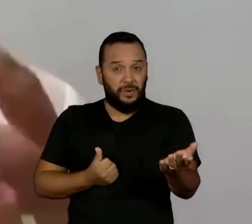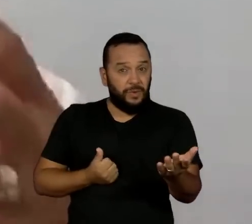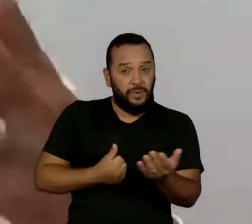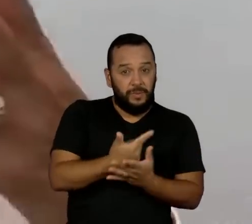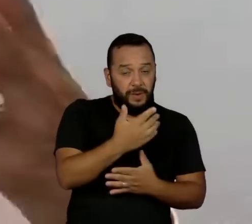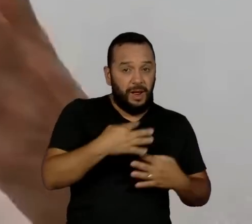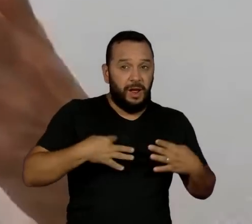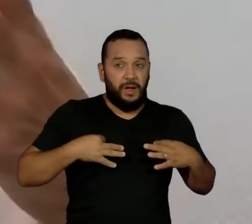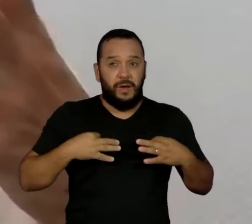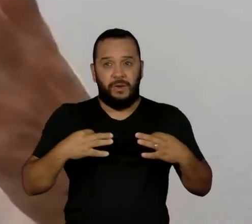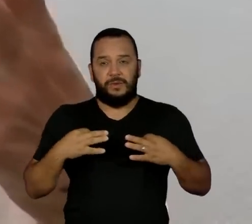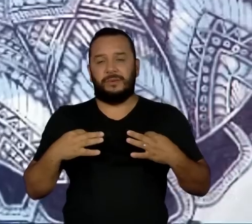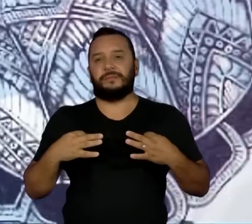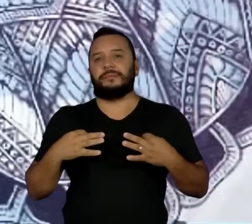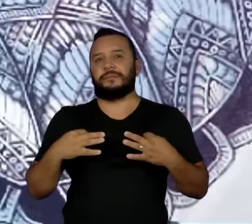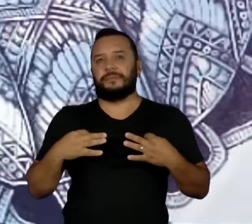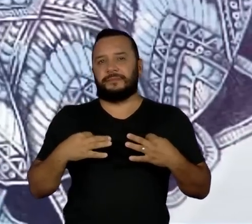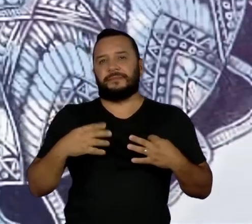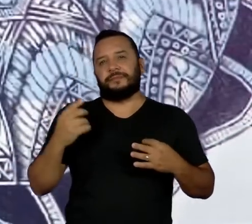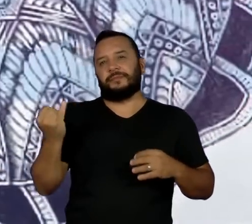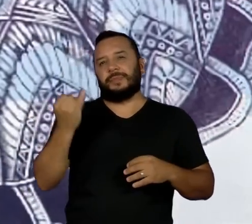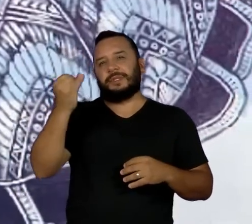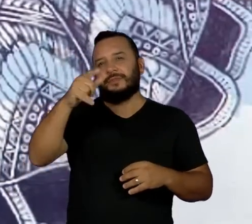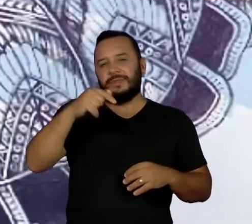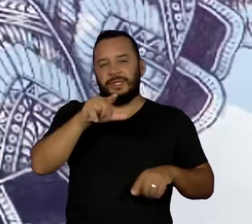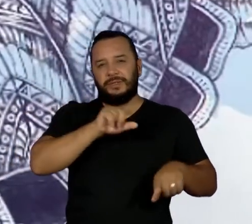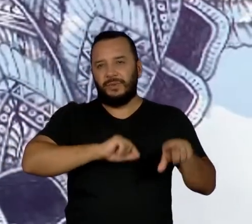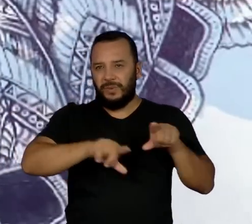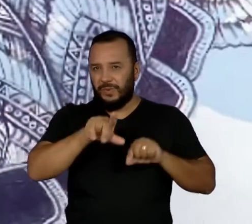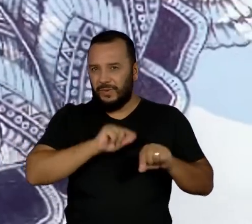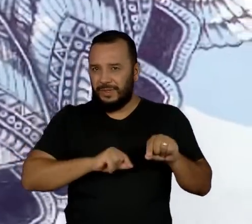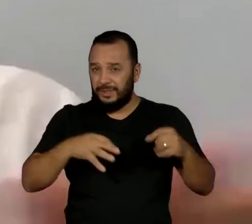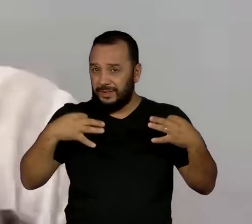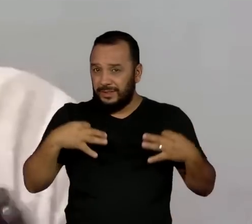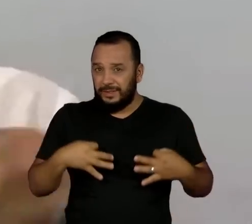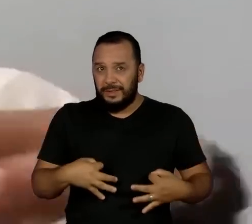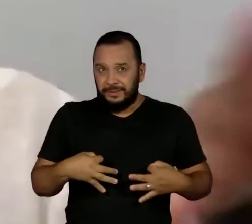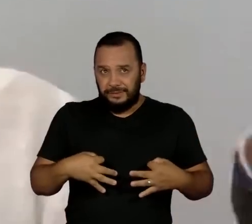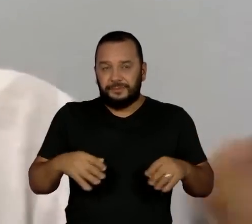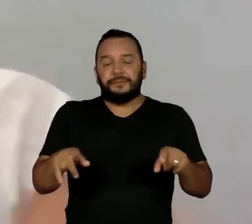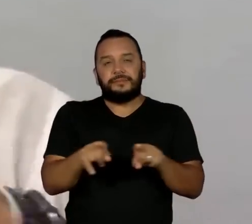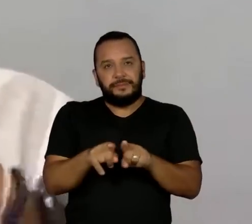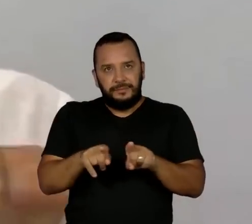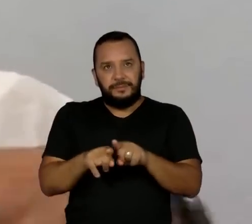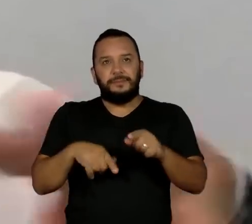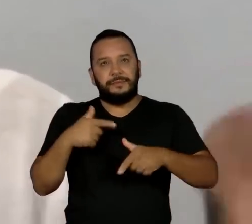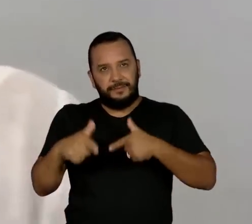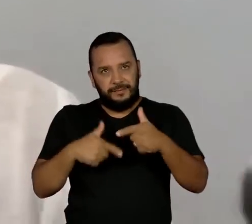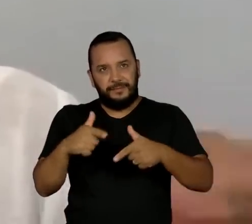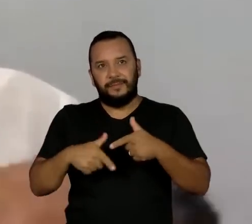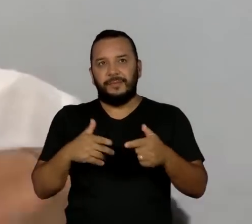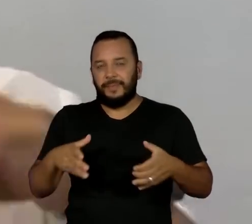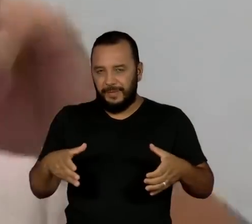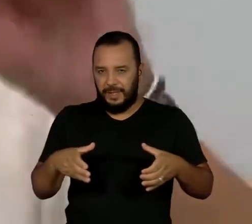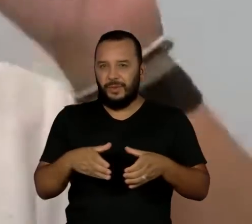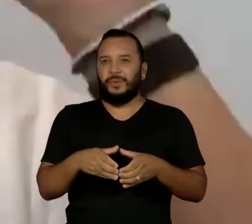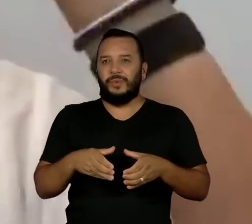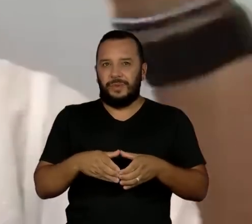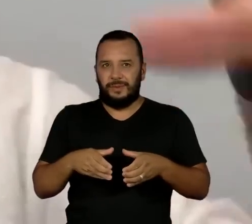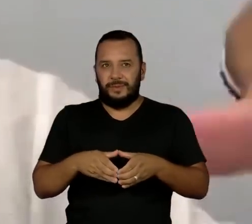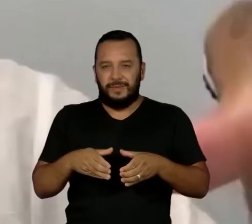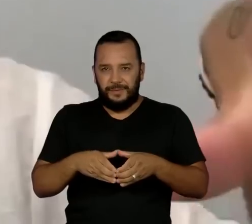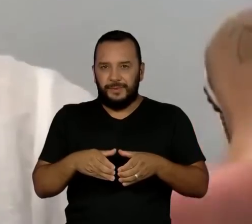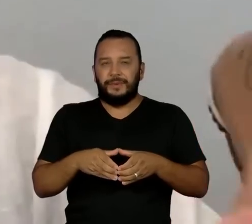importante a escolha dessa peça. Fora isso, esse trabalho em conjunto. Né? É